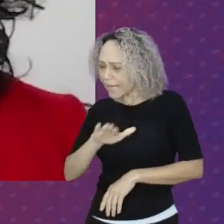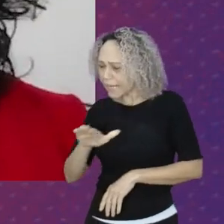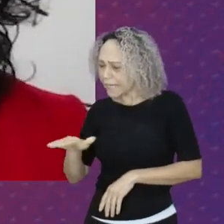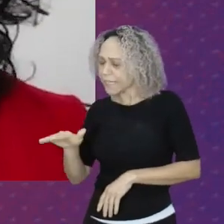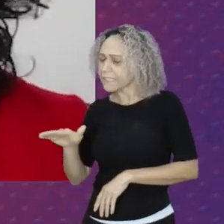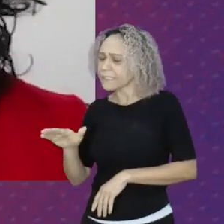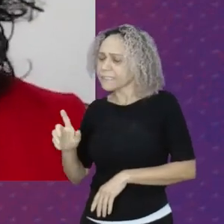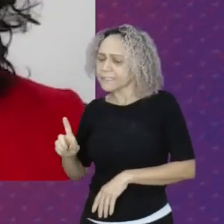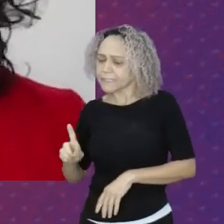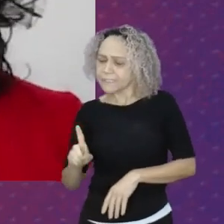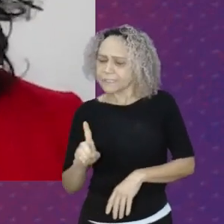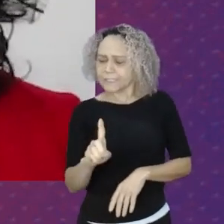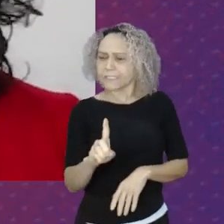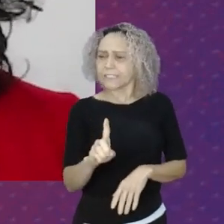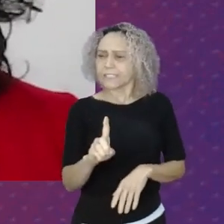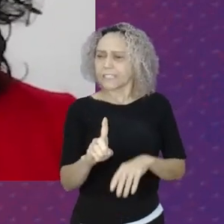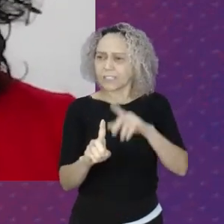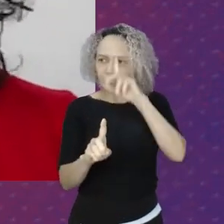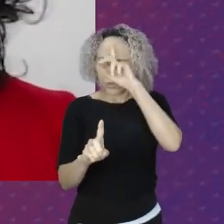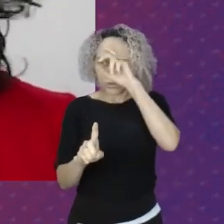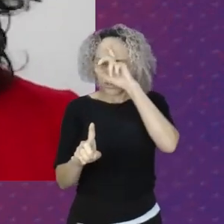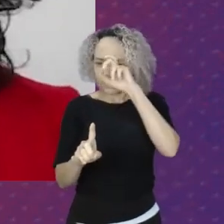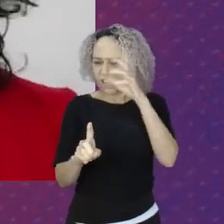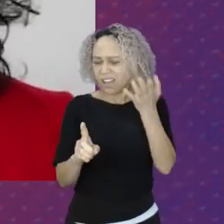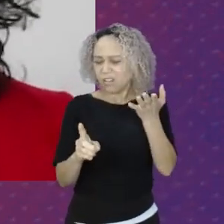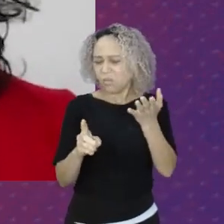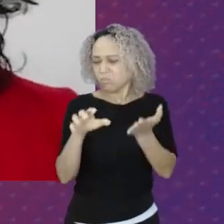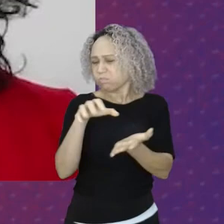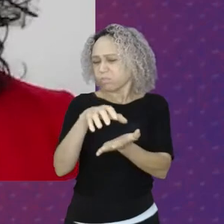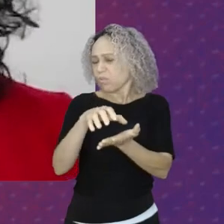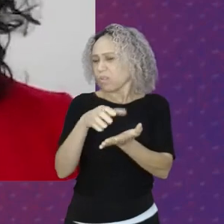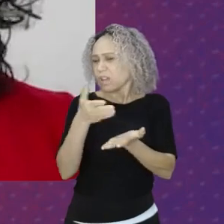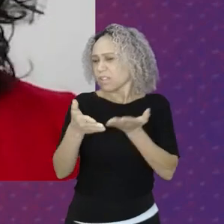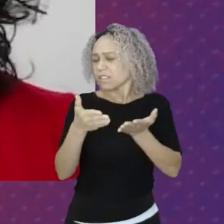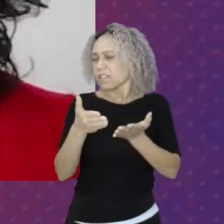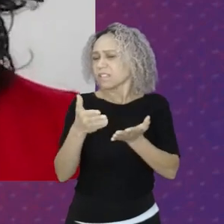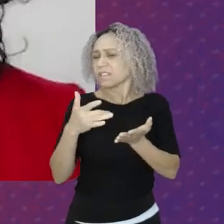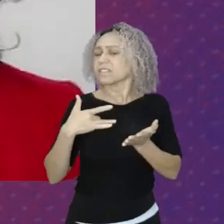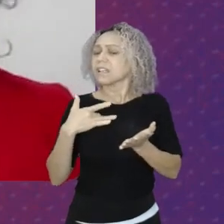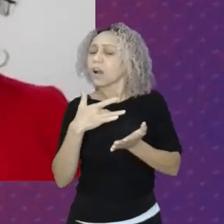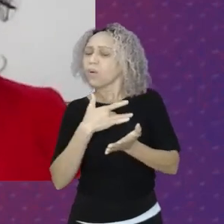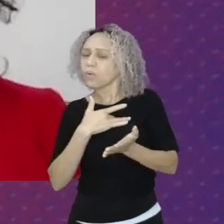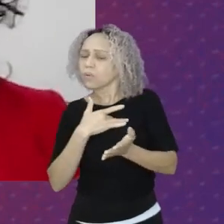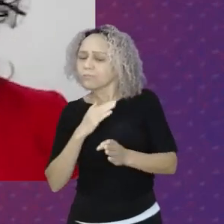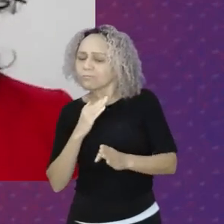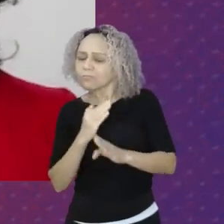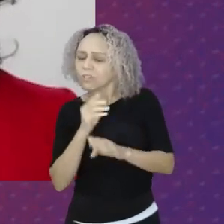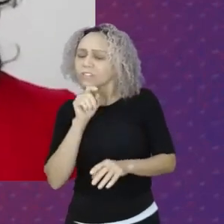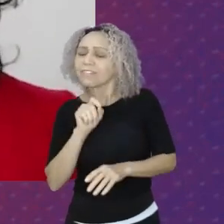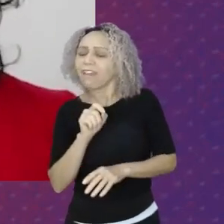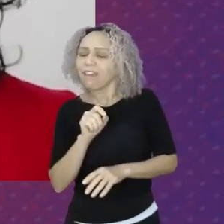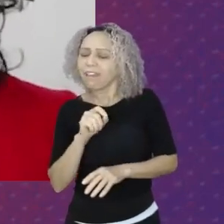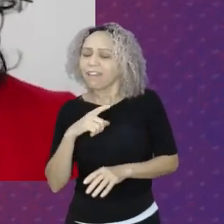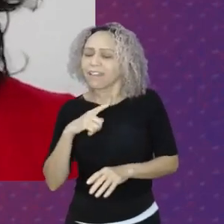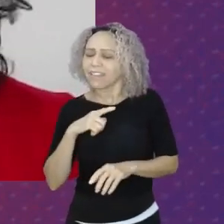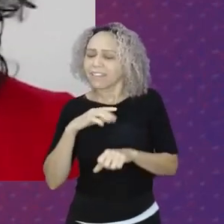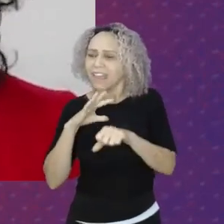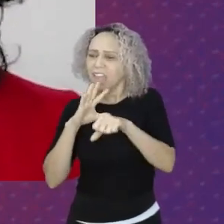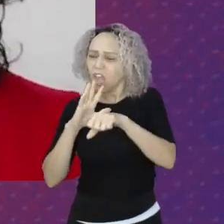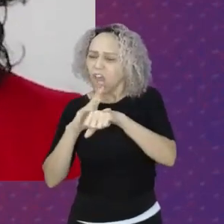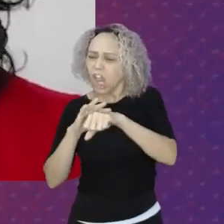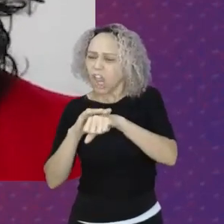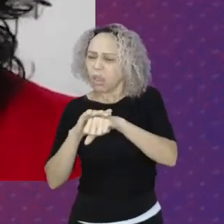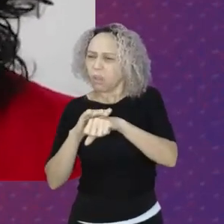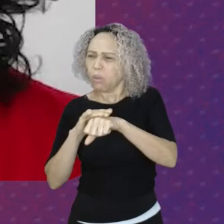apresentando uma infecção sexualmente transmissível, também é um indício que